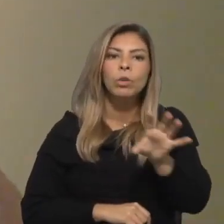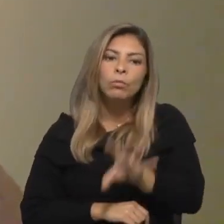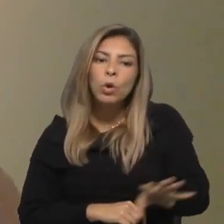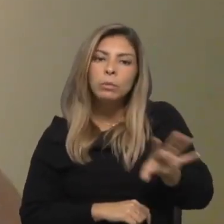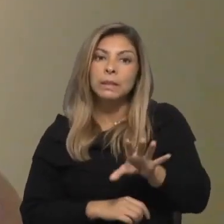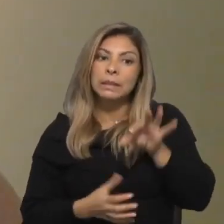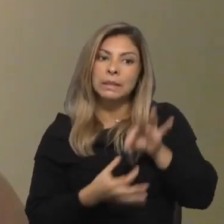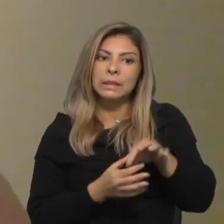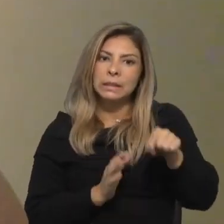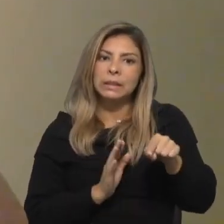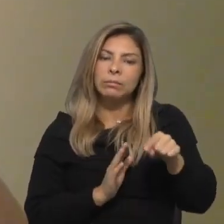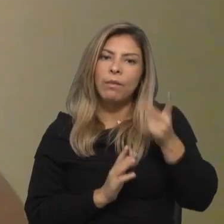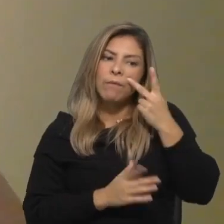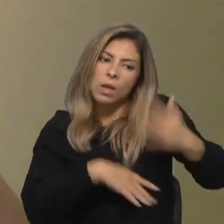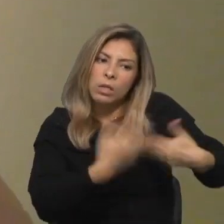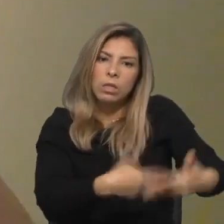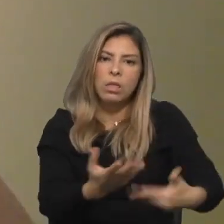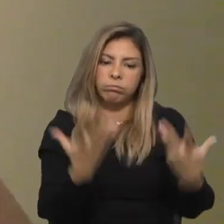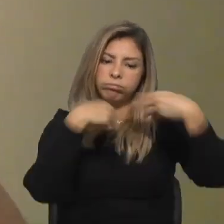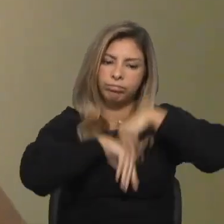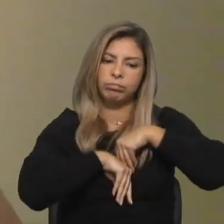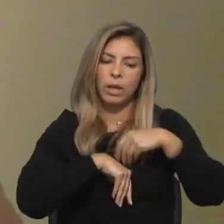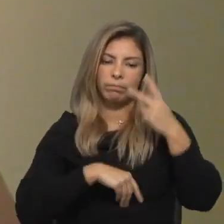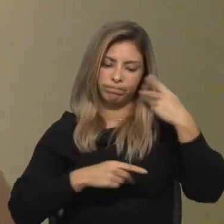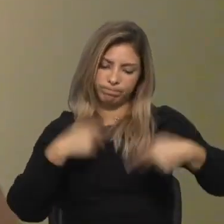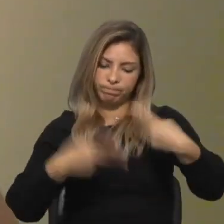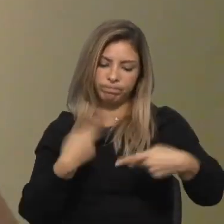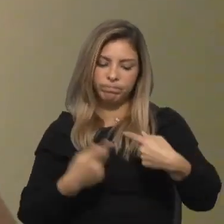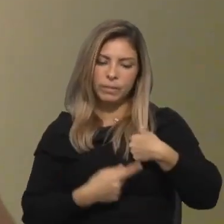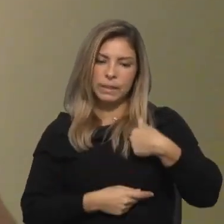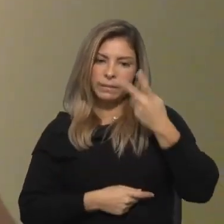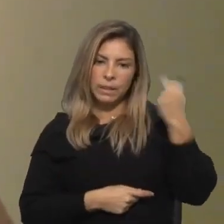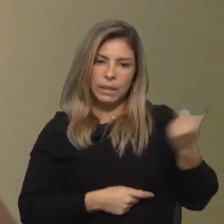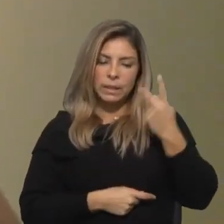Agir, ao fazer-nos analisar a nossa vida e depois julgá-la aos